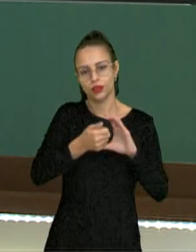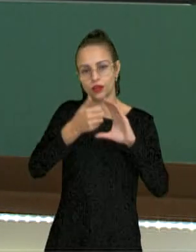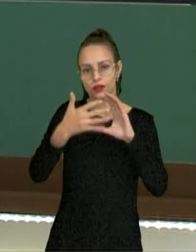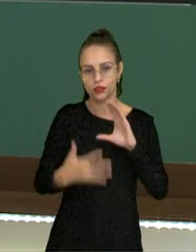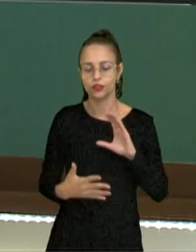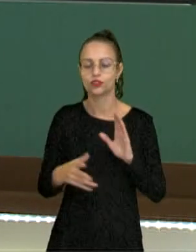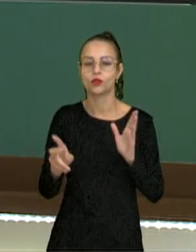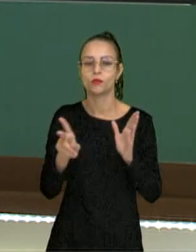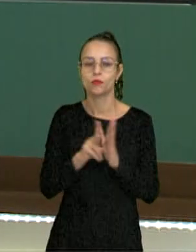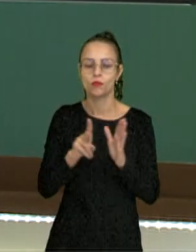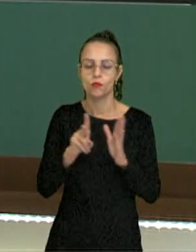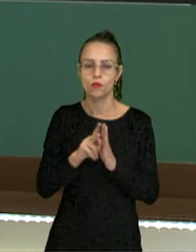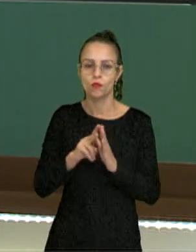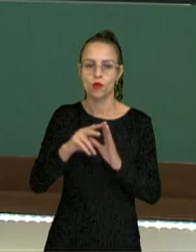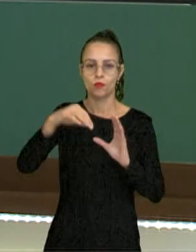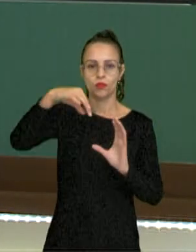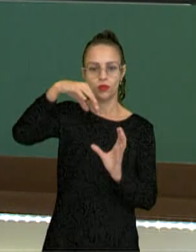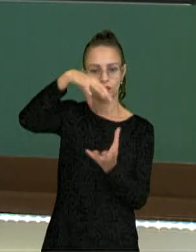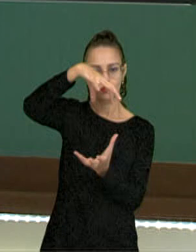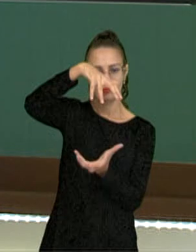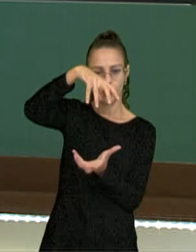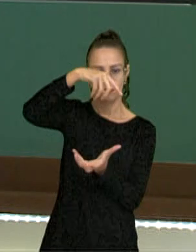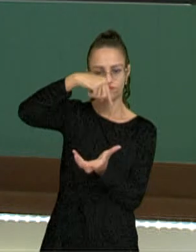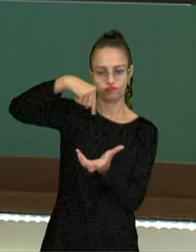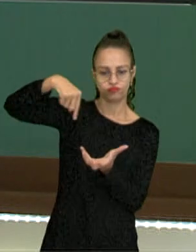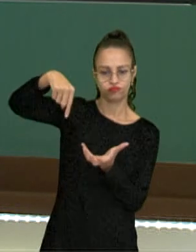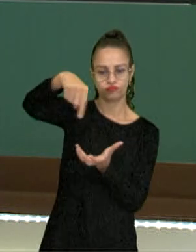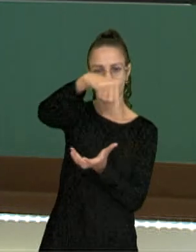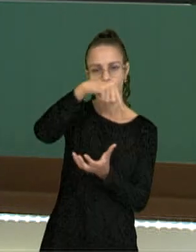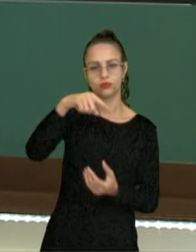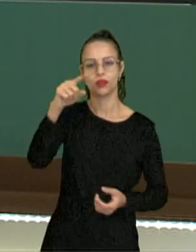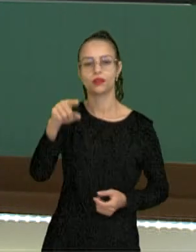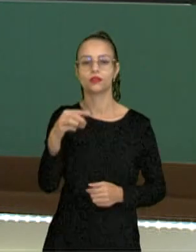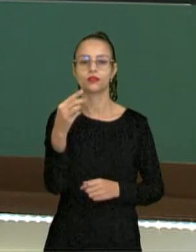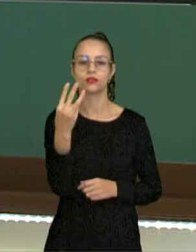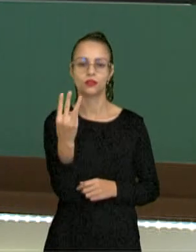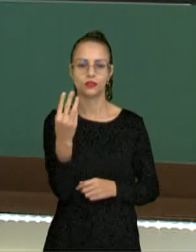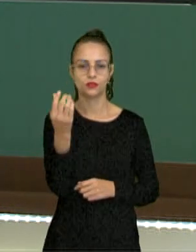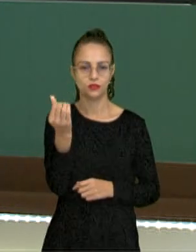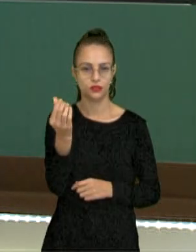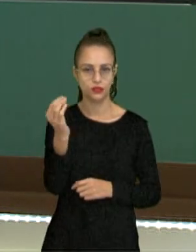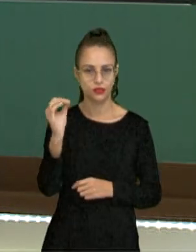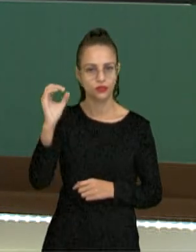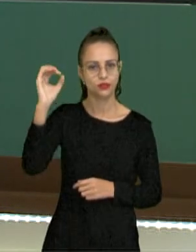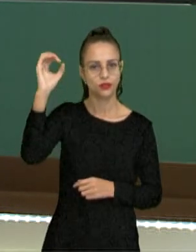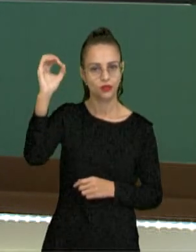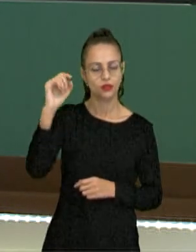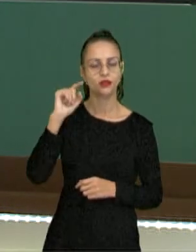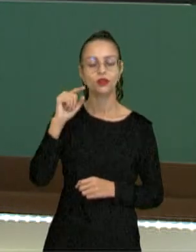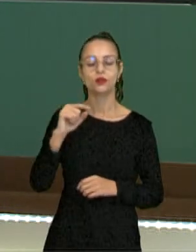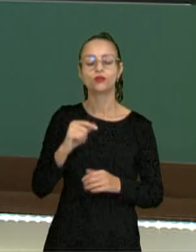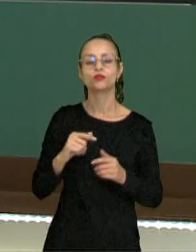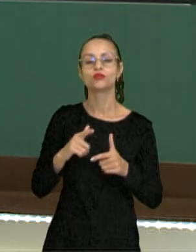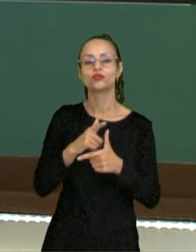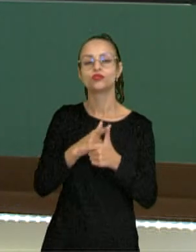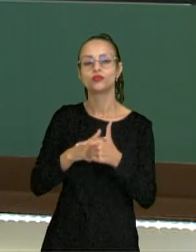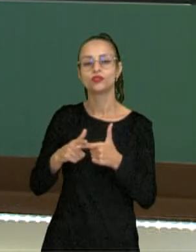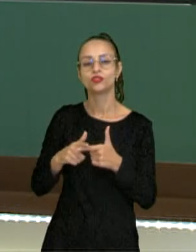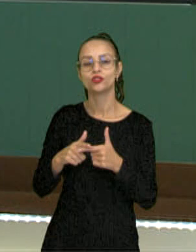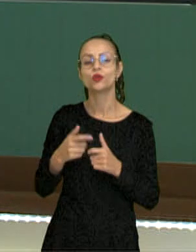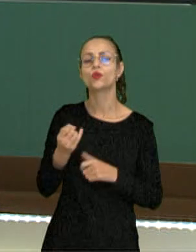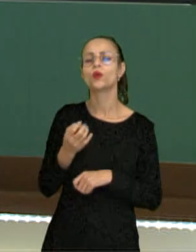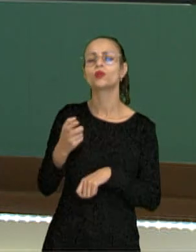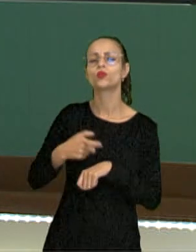da circunferência terrestre, que é de 360 graus, dividido pelo tempo que a Terra demora para dar uma volta